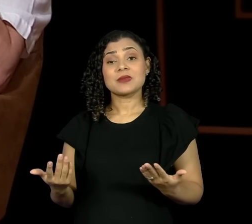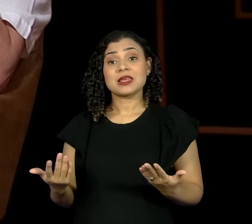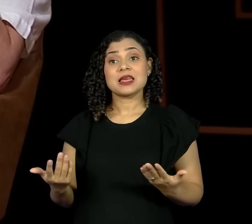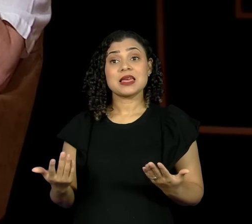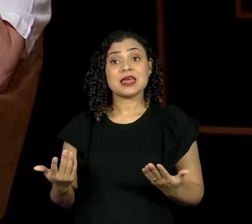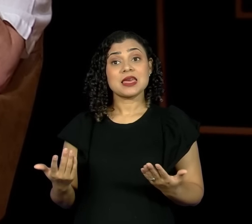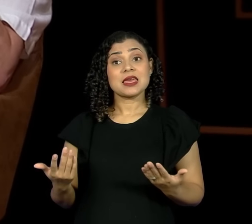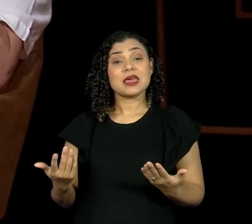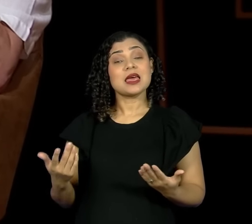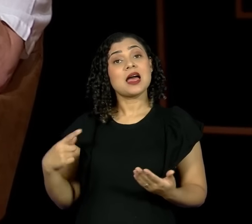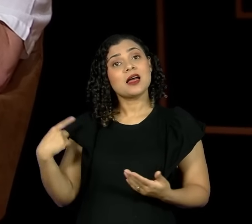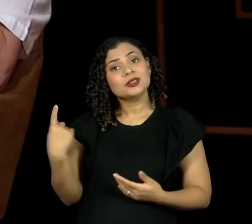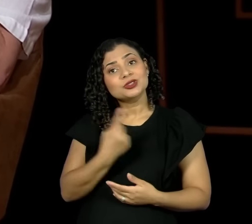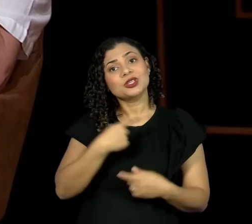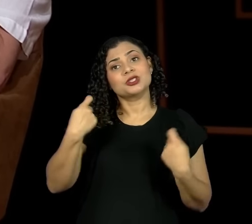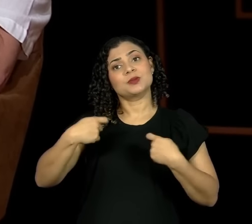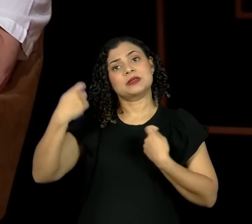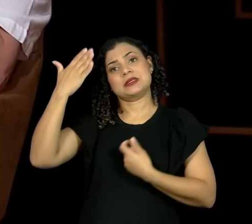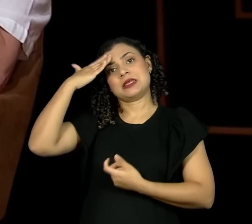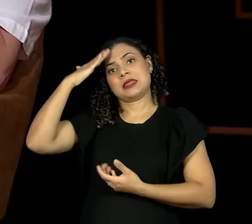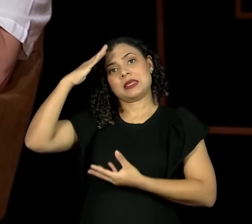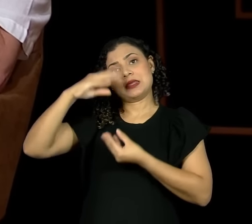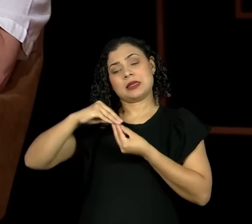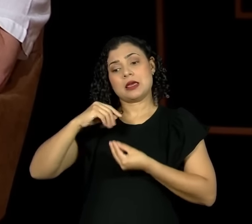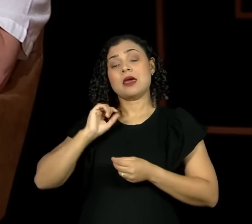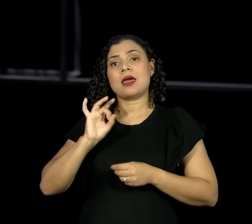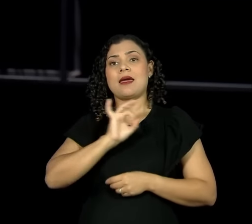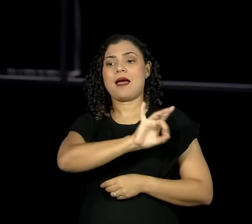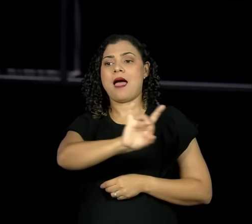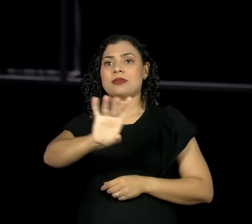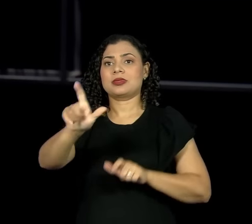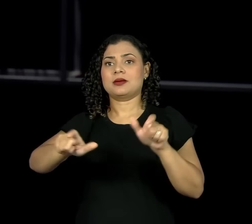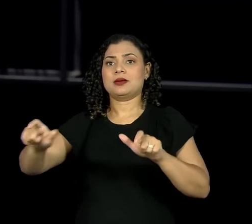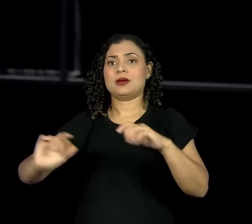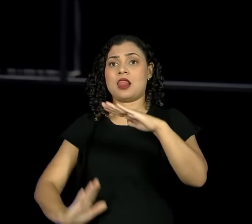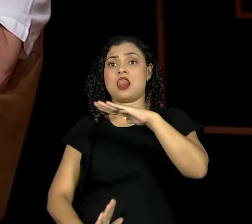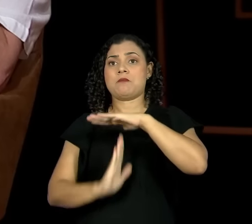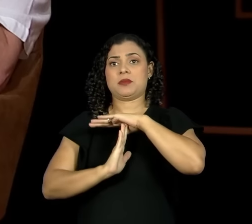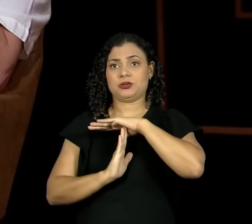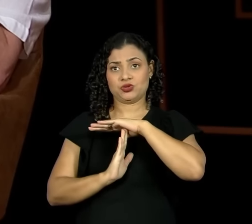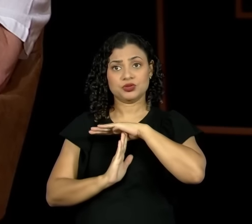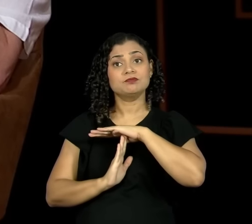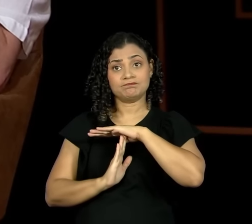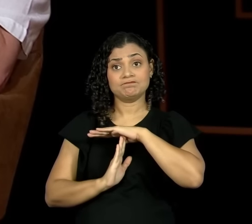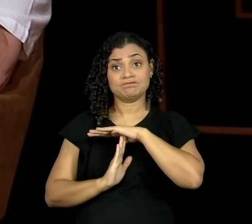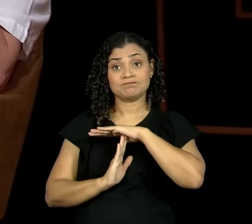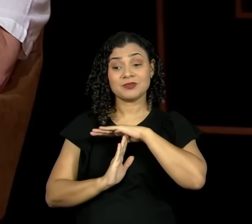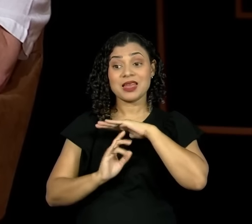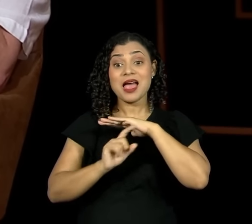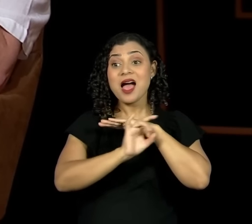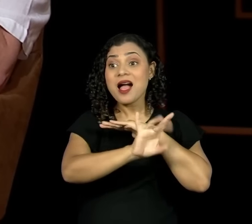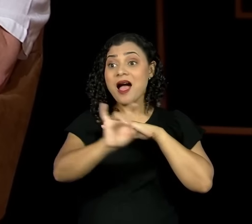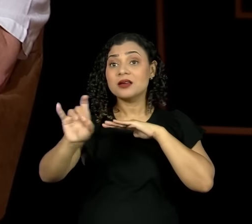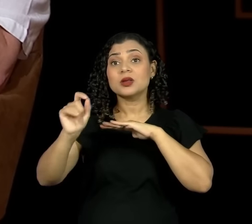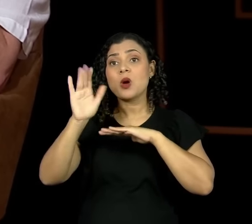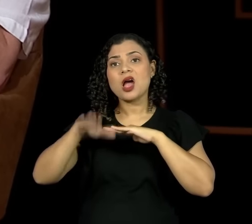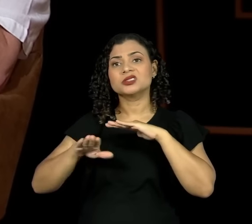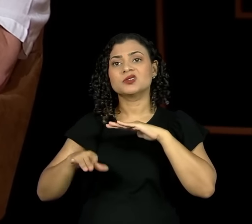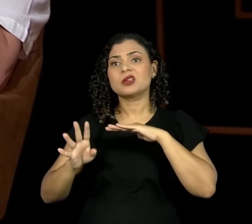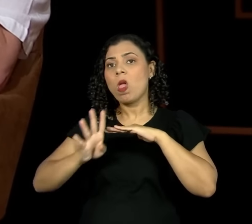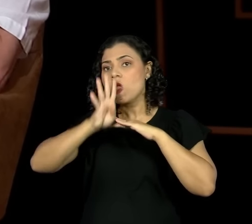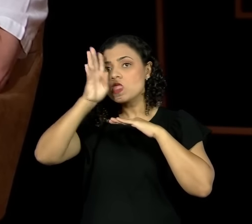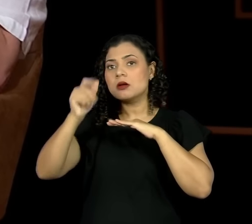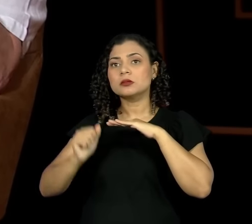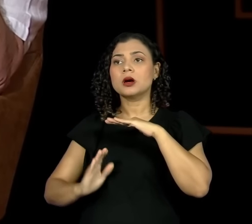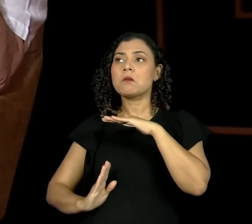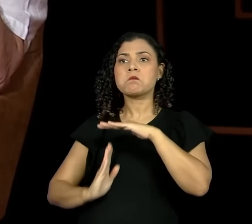gente entender que a gente tem os nossos limites né E que a gente ultrapassa os nossos limites